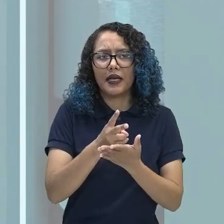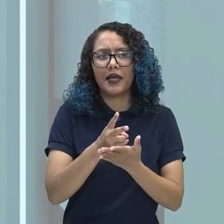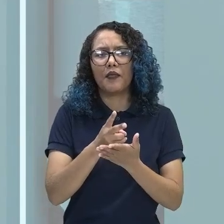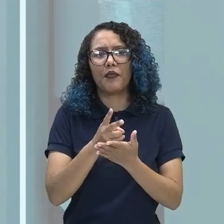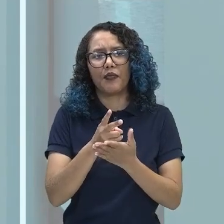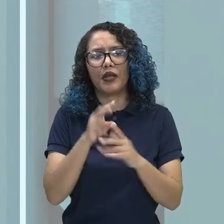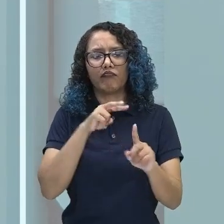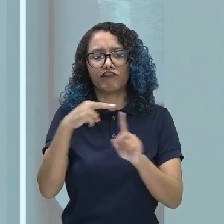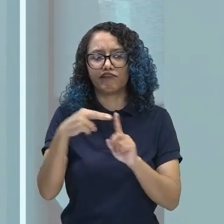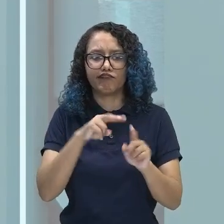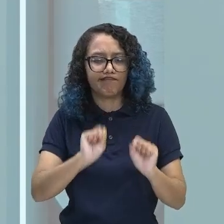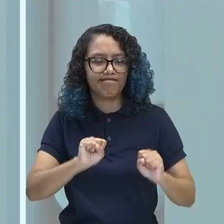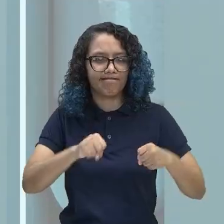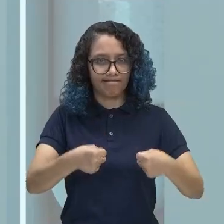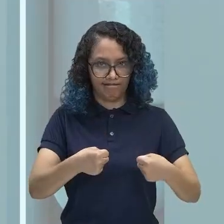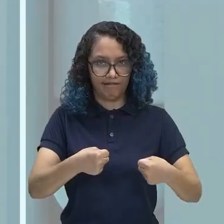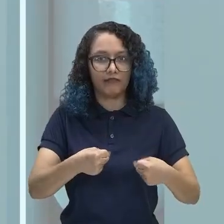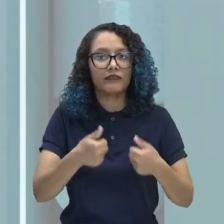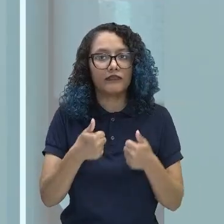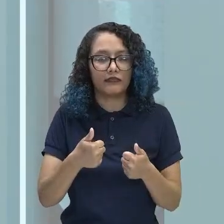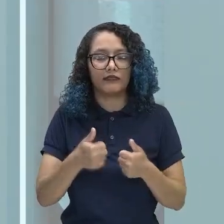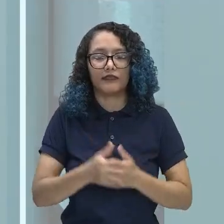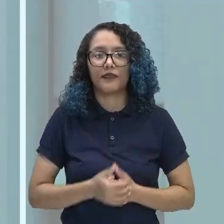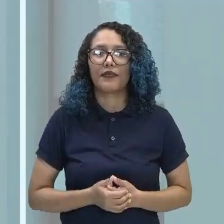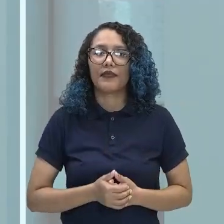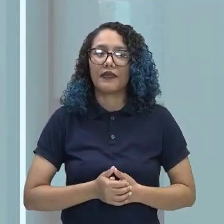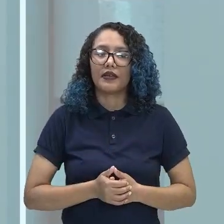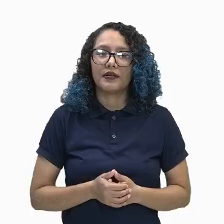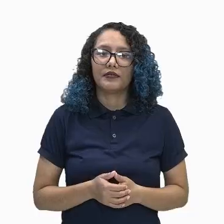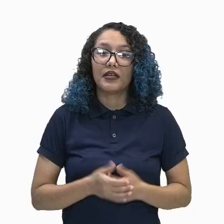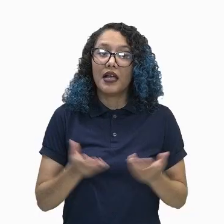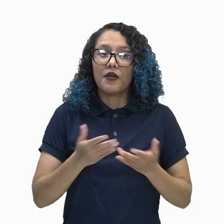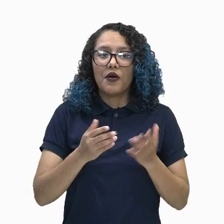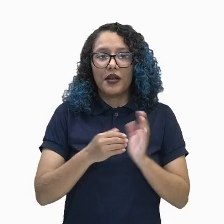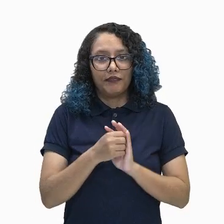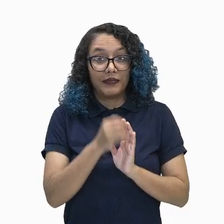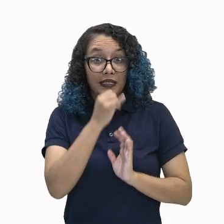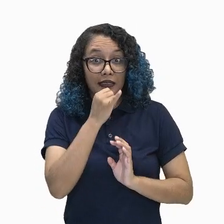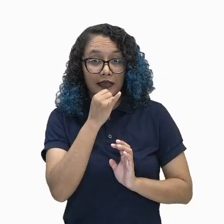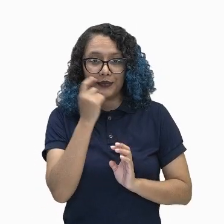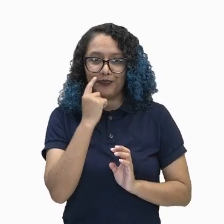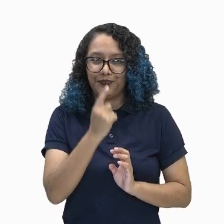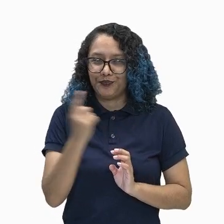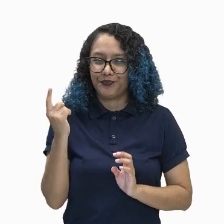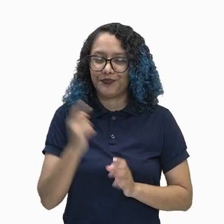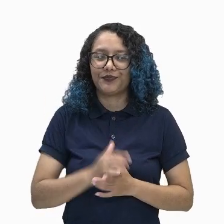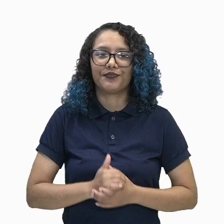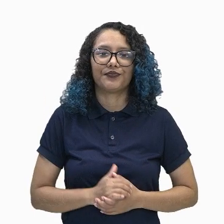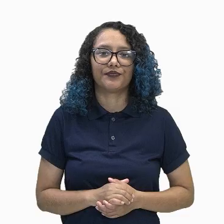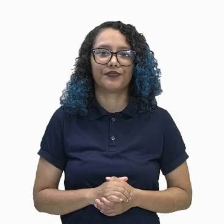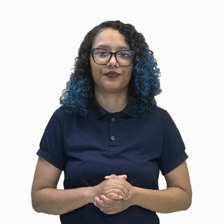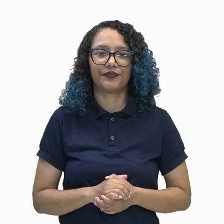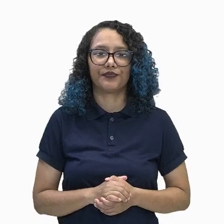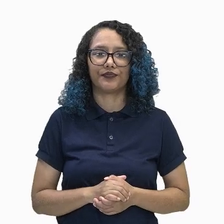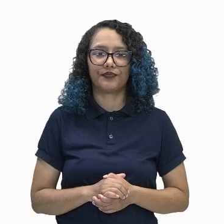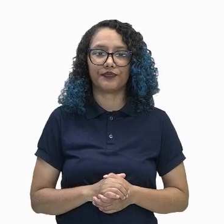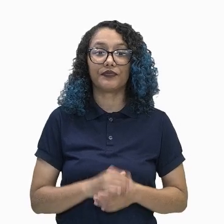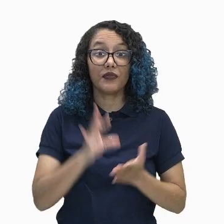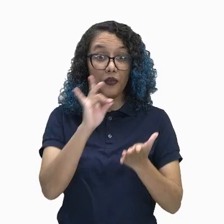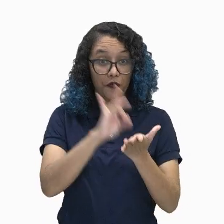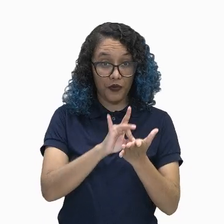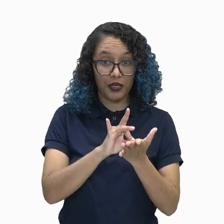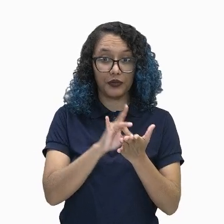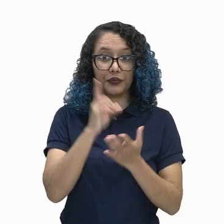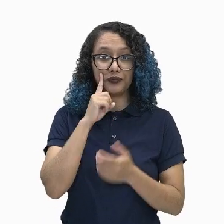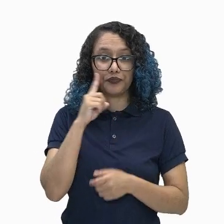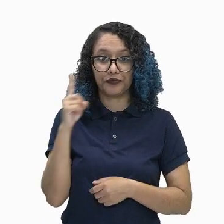sendo defendido, ok? E aí, claro, vamos aos exemplos, colocando aí para vocês. Olha só, o nosso fato, que nós